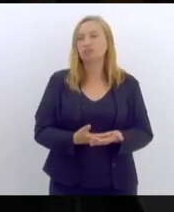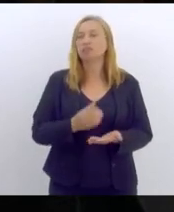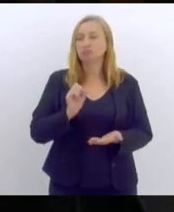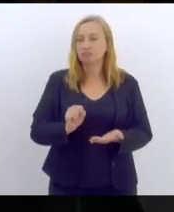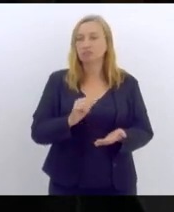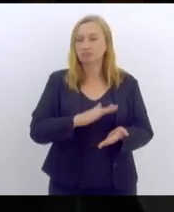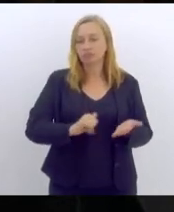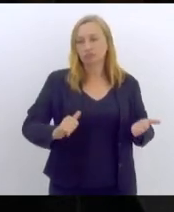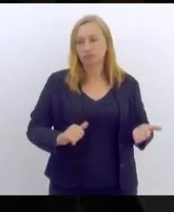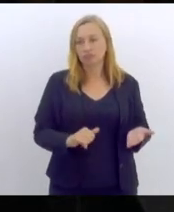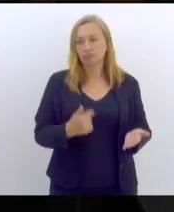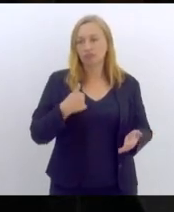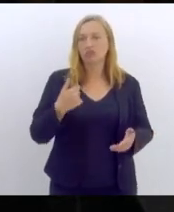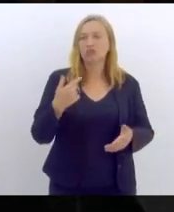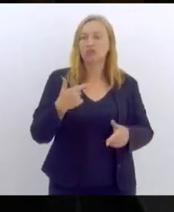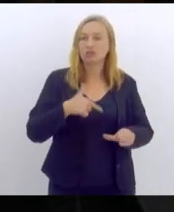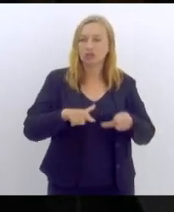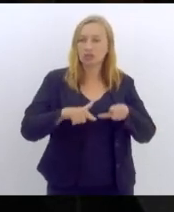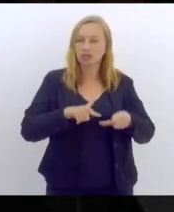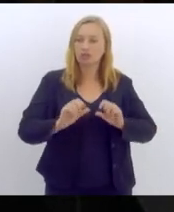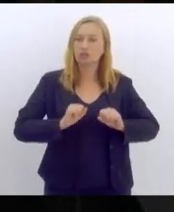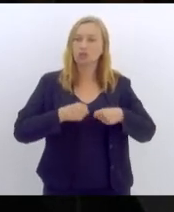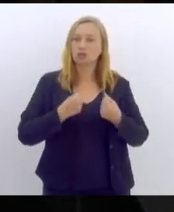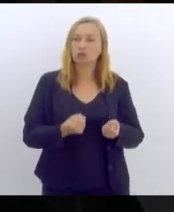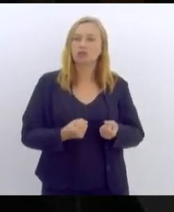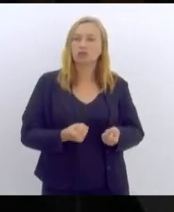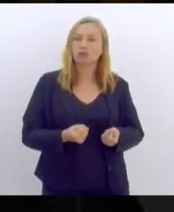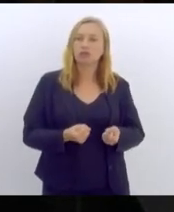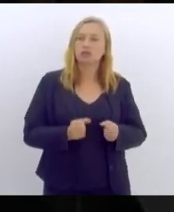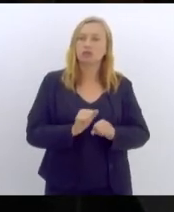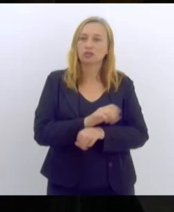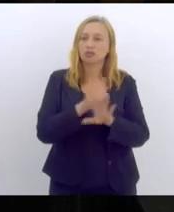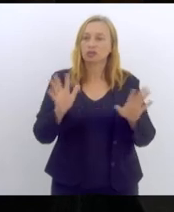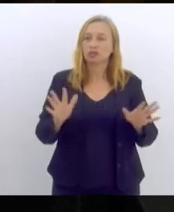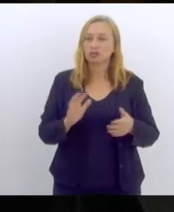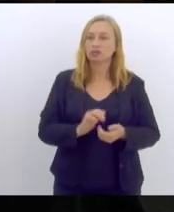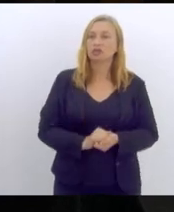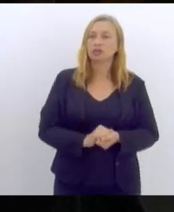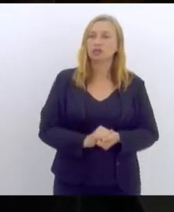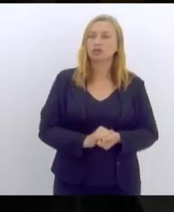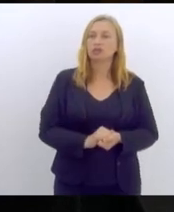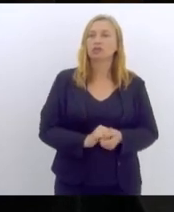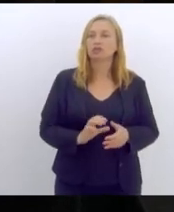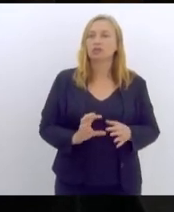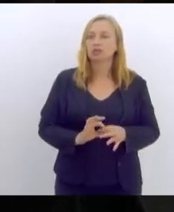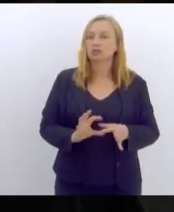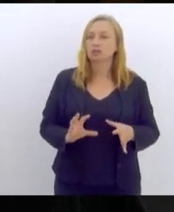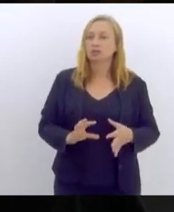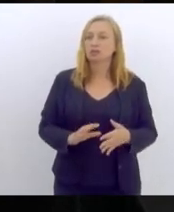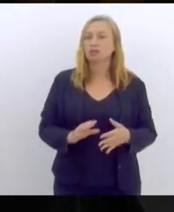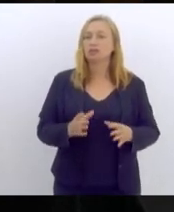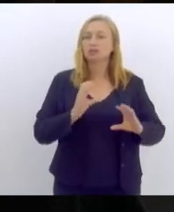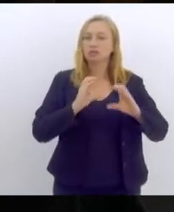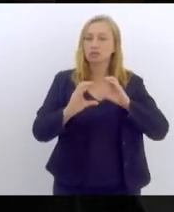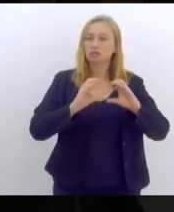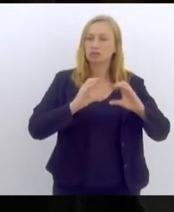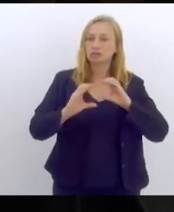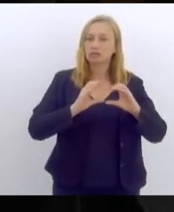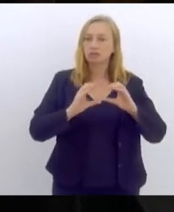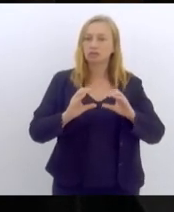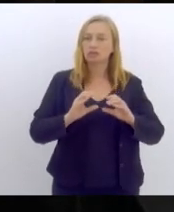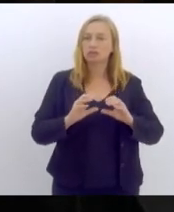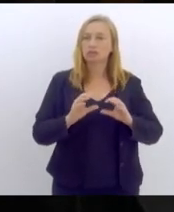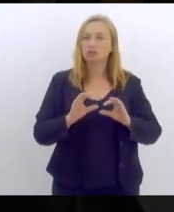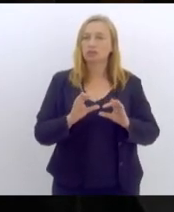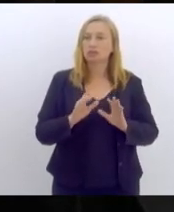pessoas mais votadas, porque eu vou trabalhar com extrema dedicação e transparência. Então, fica aberto minha comunicação para